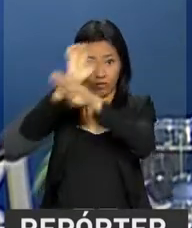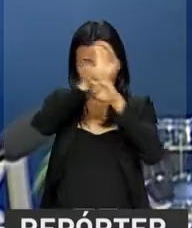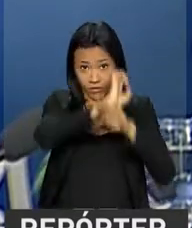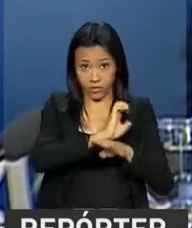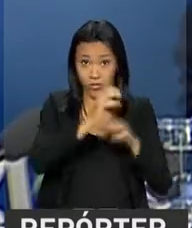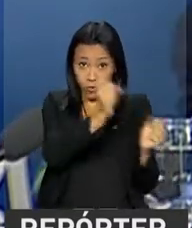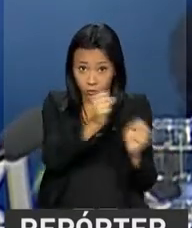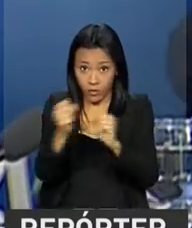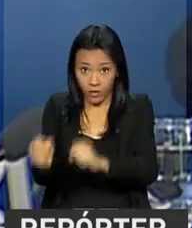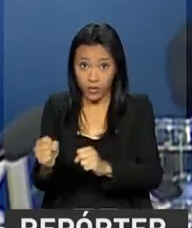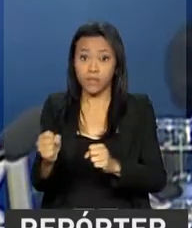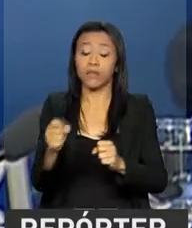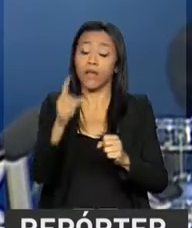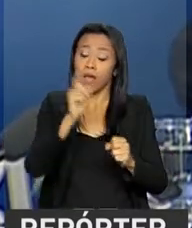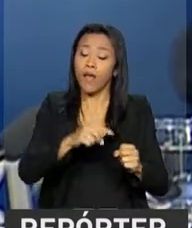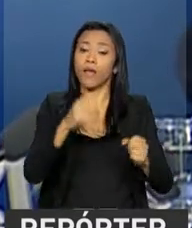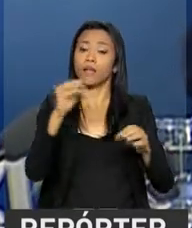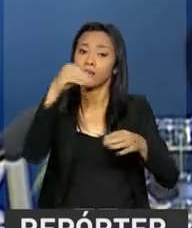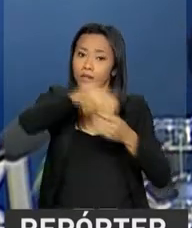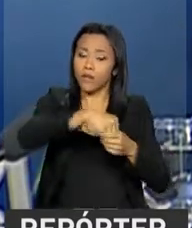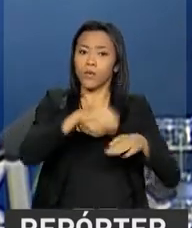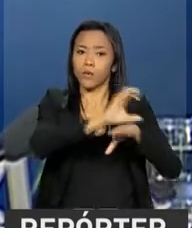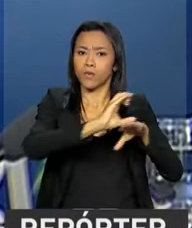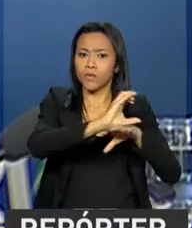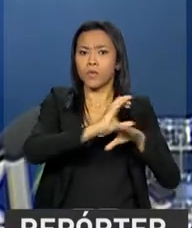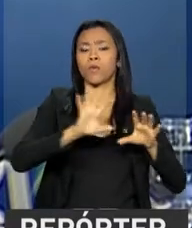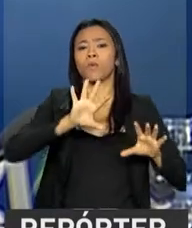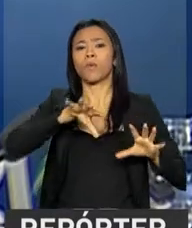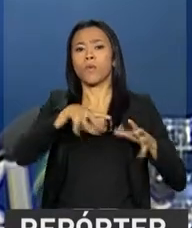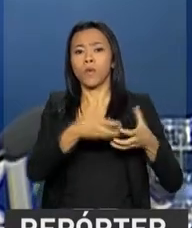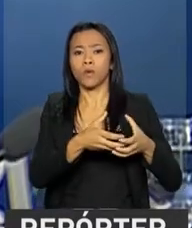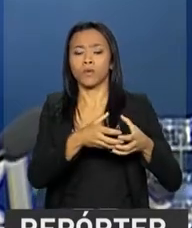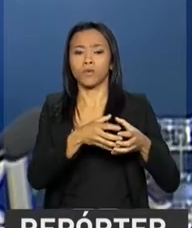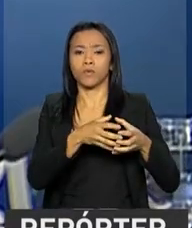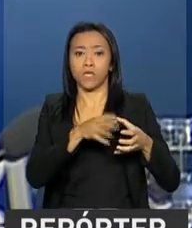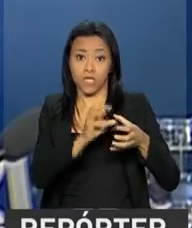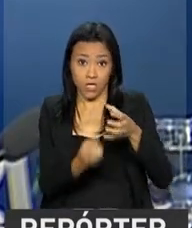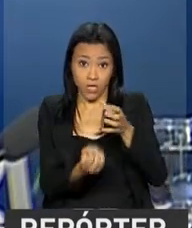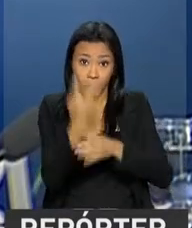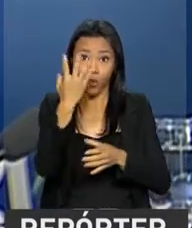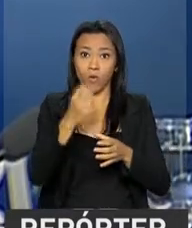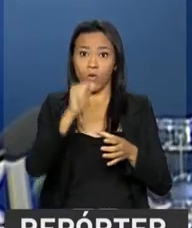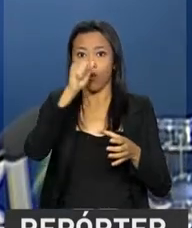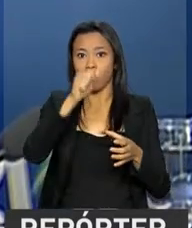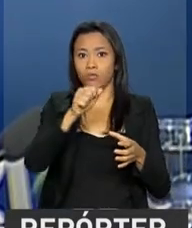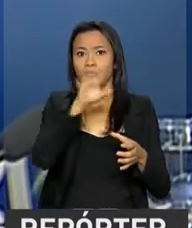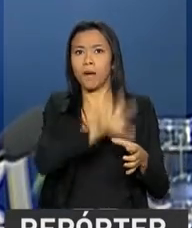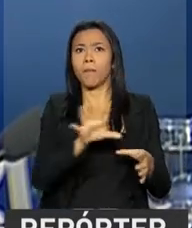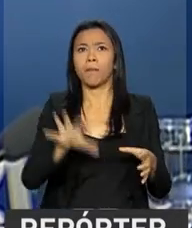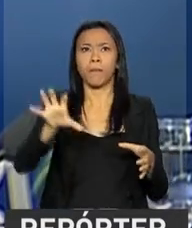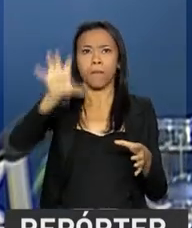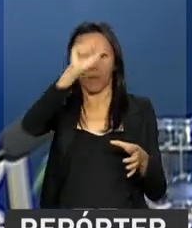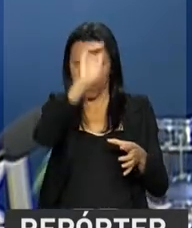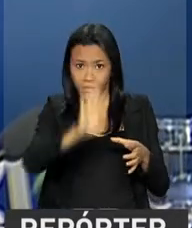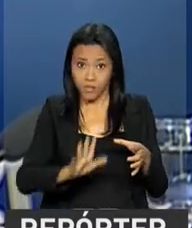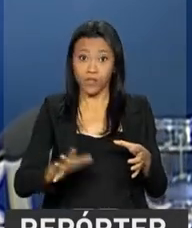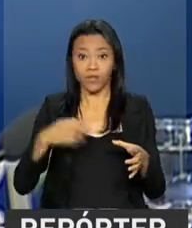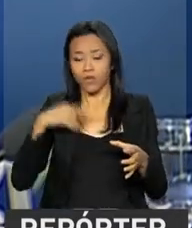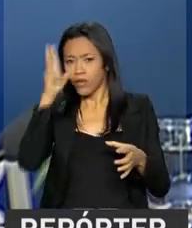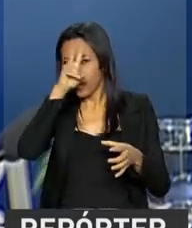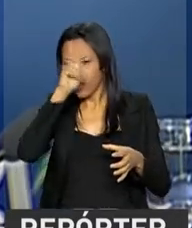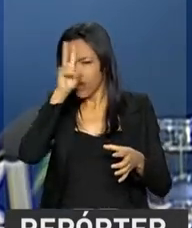porque quando a soberania popular manifestou-se, criando o Estado brasileiro, nos vários instantes da nossa